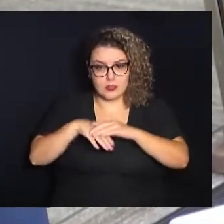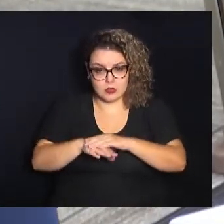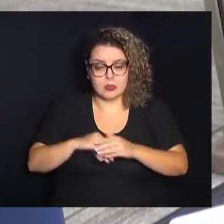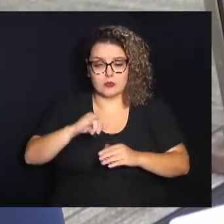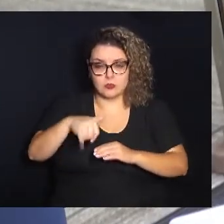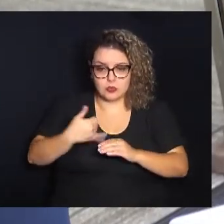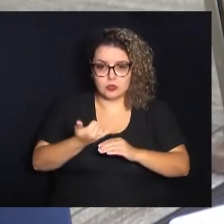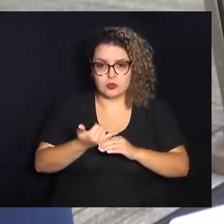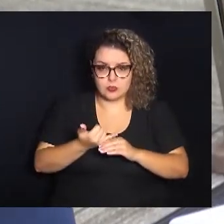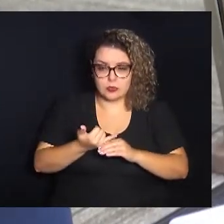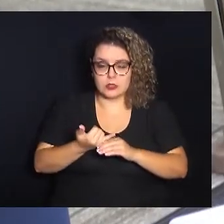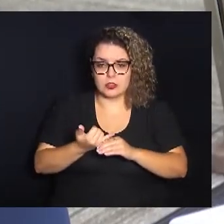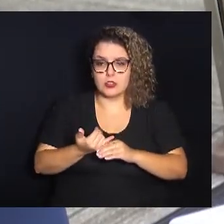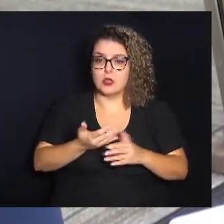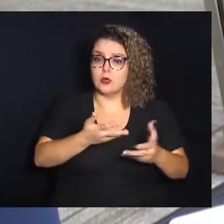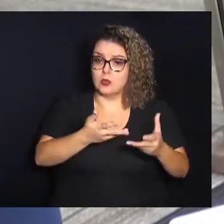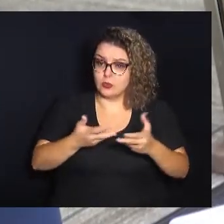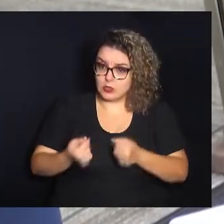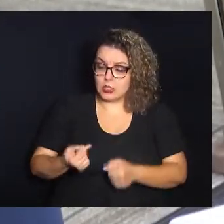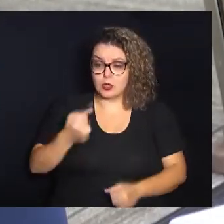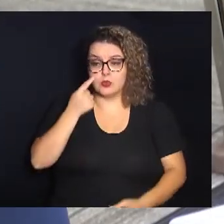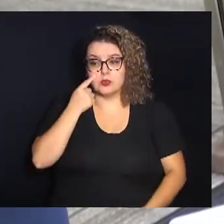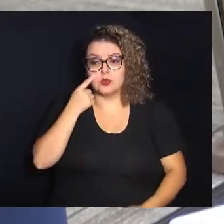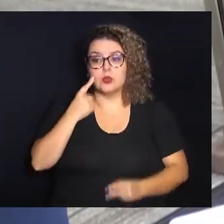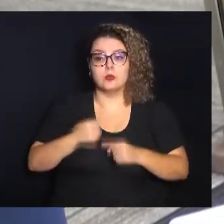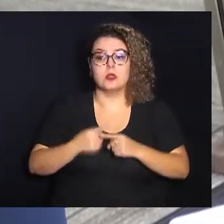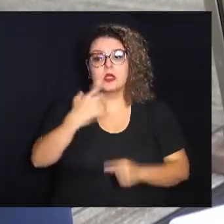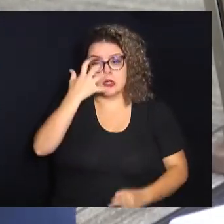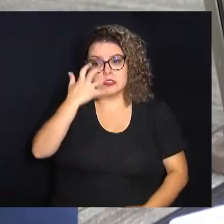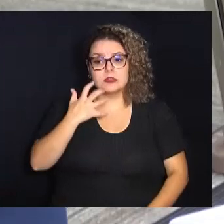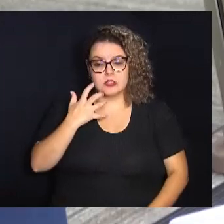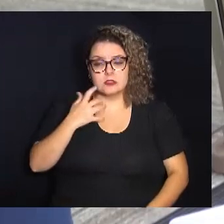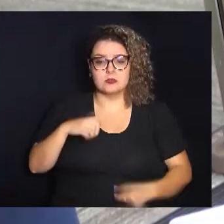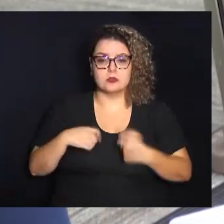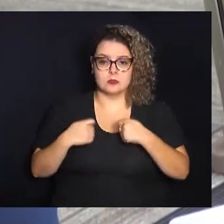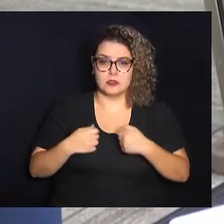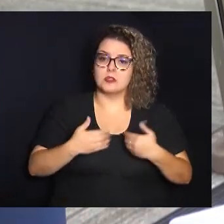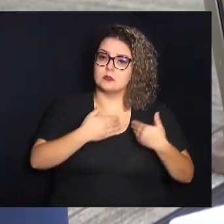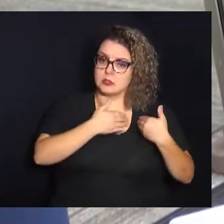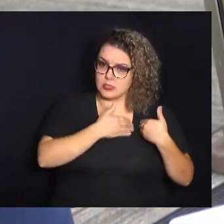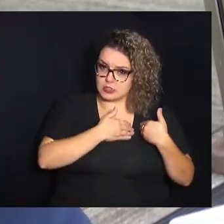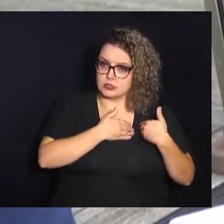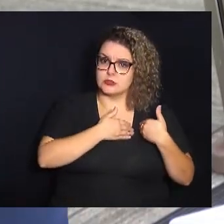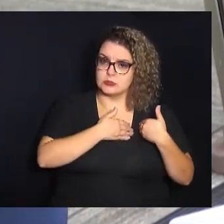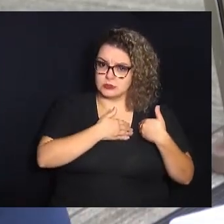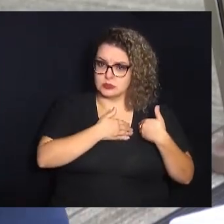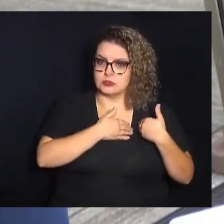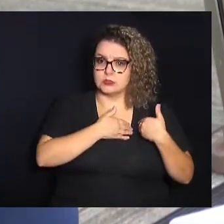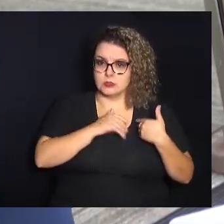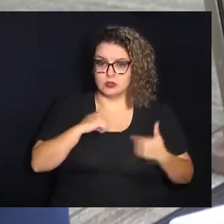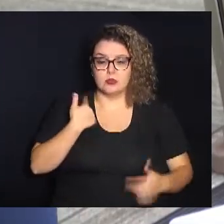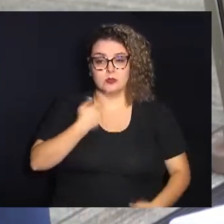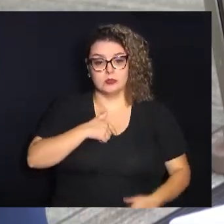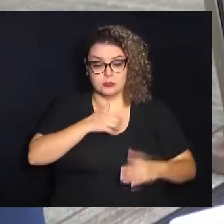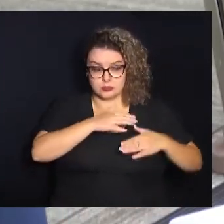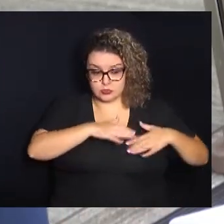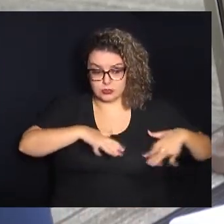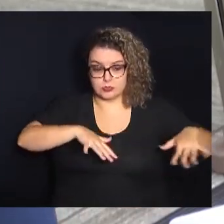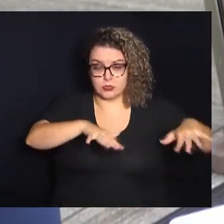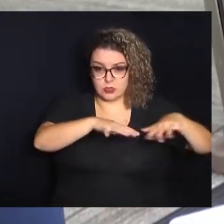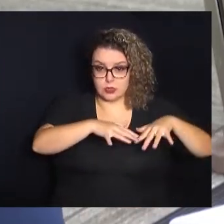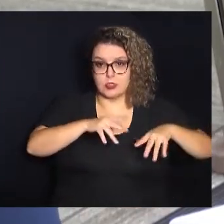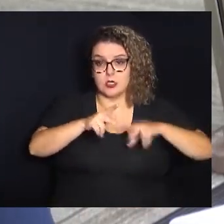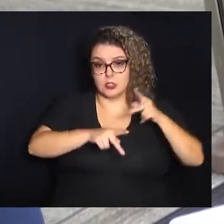que fica gravada no YouTube, então eu convido as pessoas a assistir porque é algo muito sério, a gente precisa ter responsabilidade com o